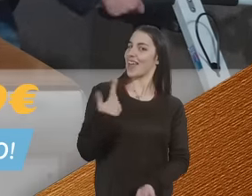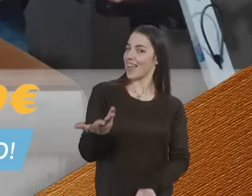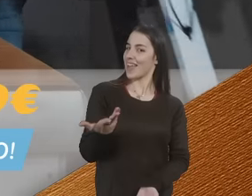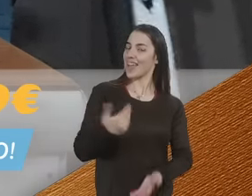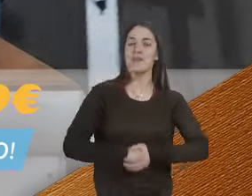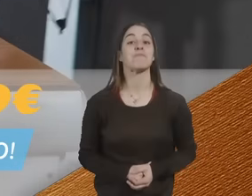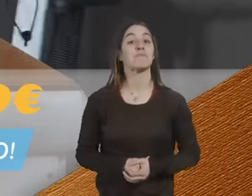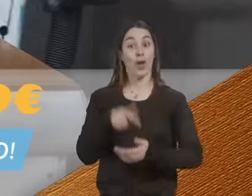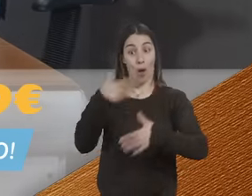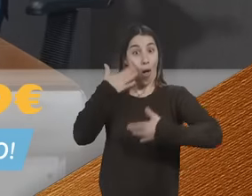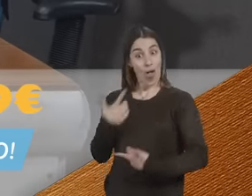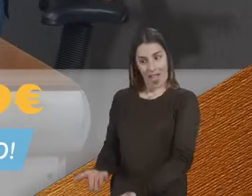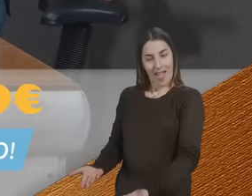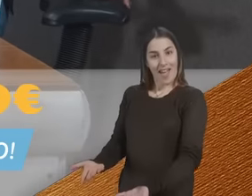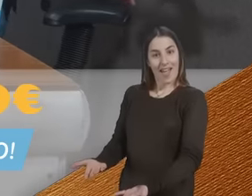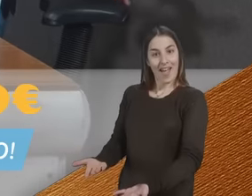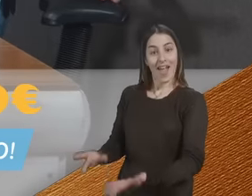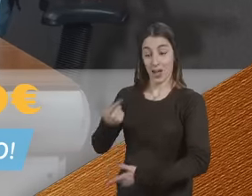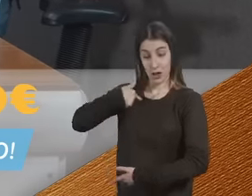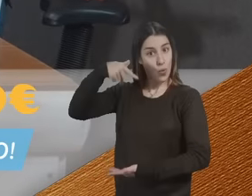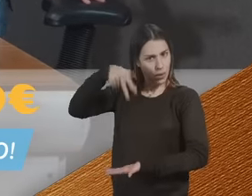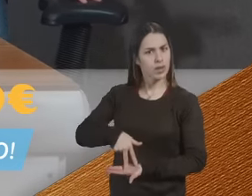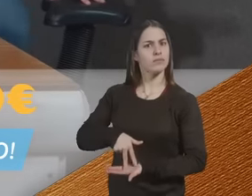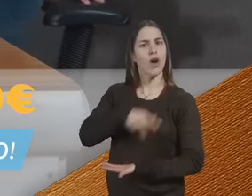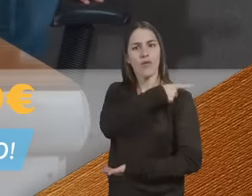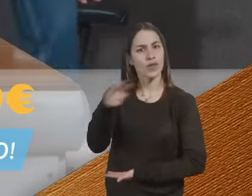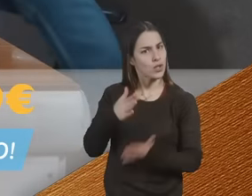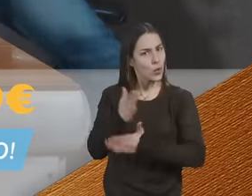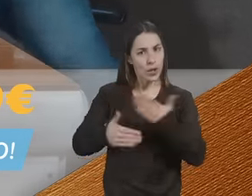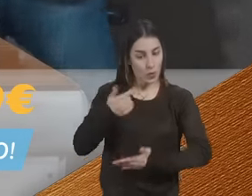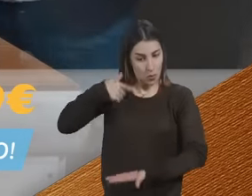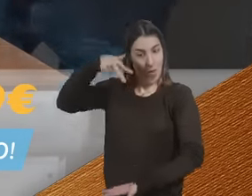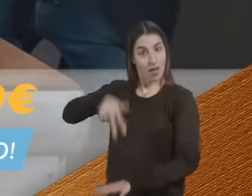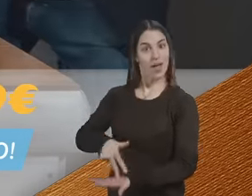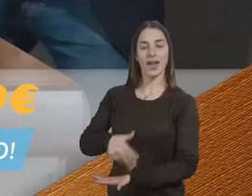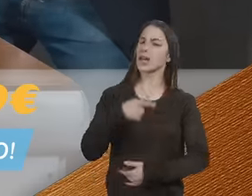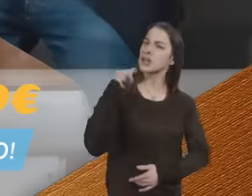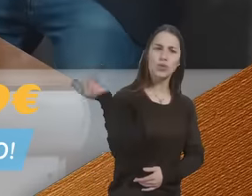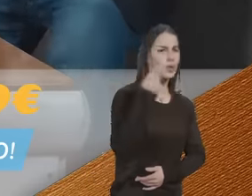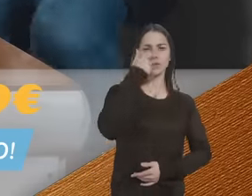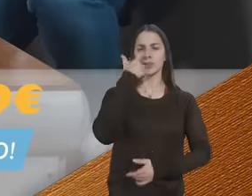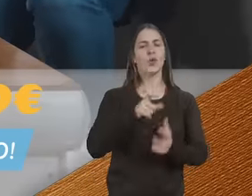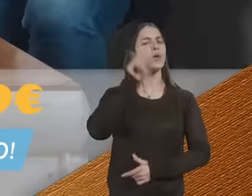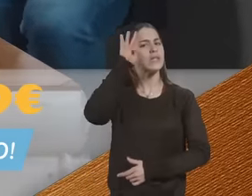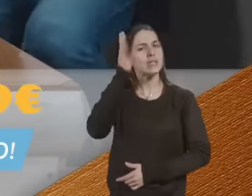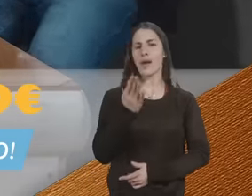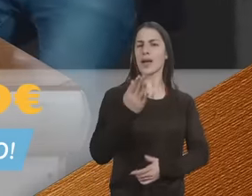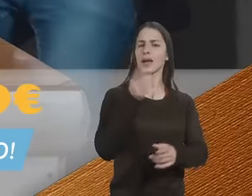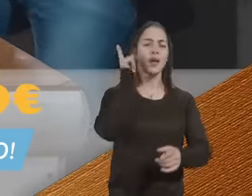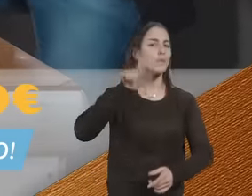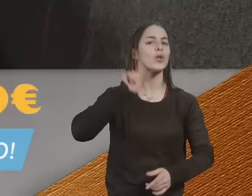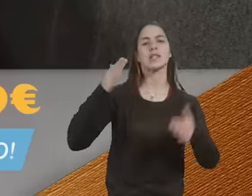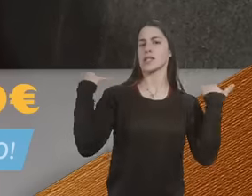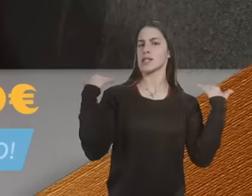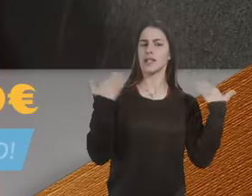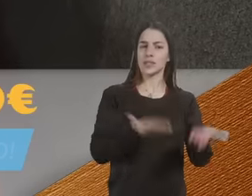Olha, está aqui ela. E eu vou ficar aqui. Você continua com isso. Eu vou começar. E toda a gente sabe a importância do exercício. Complementar com exercício, Joana, já